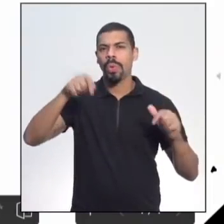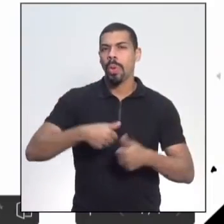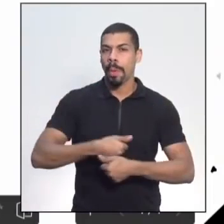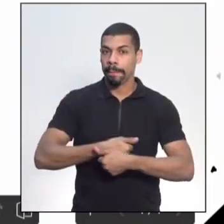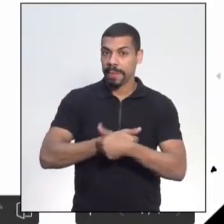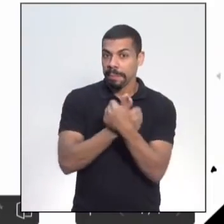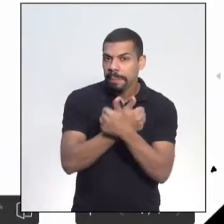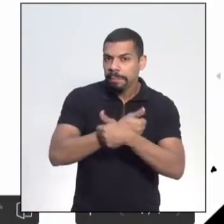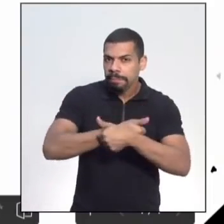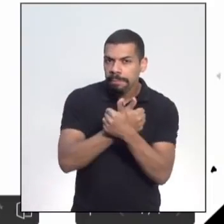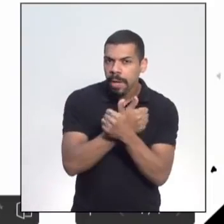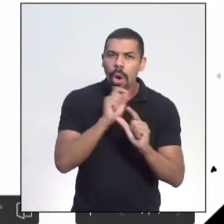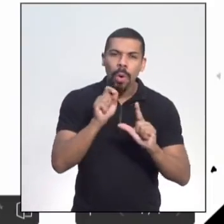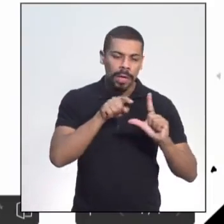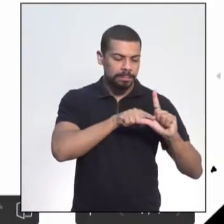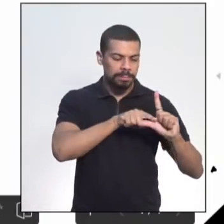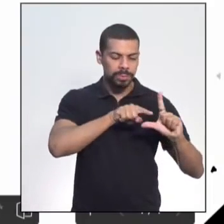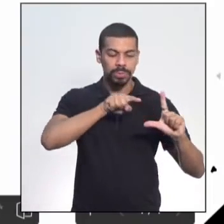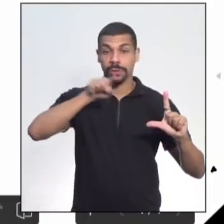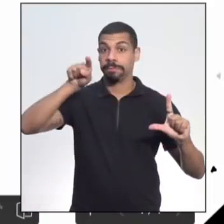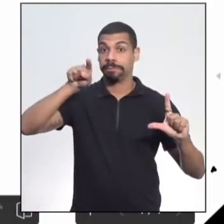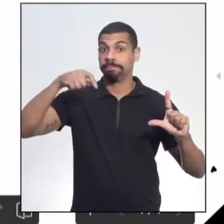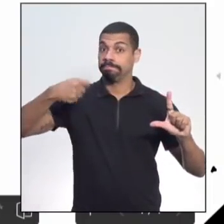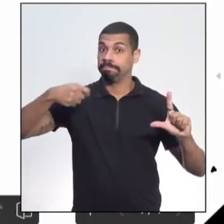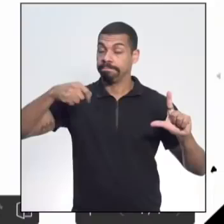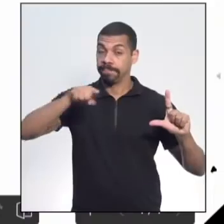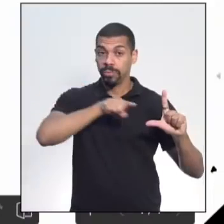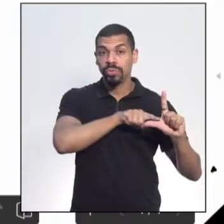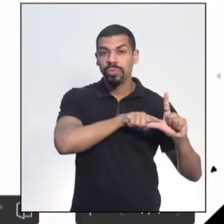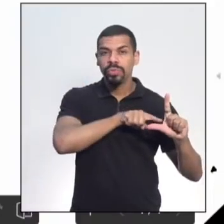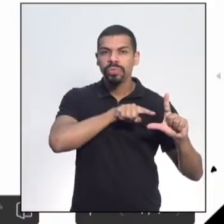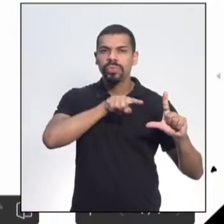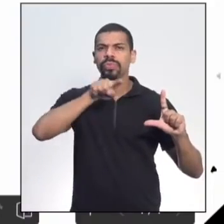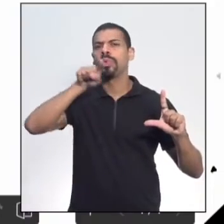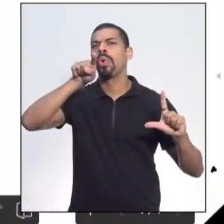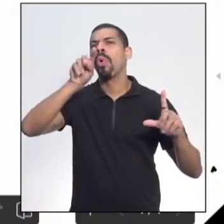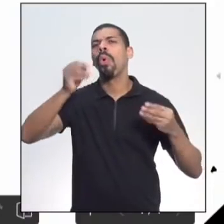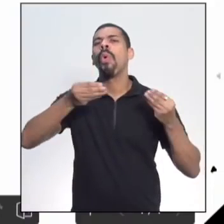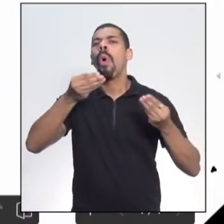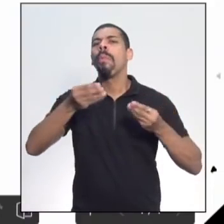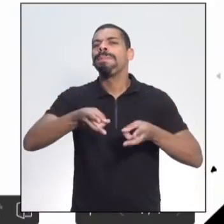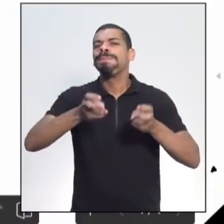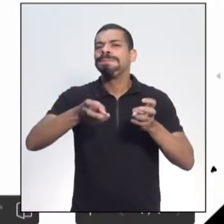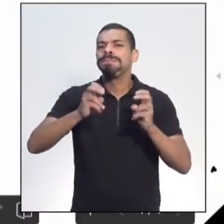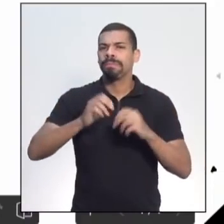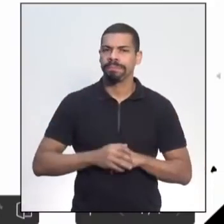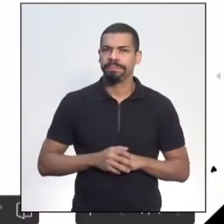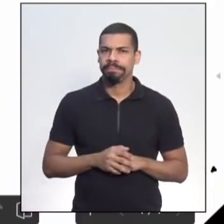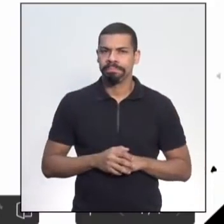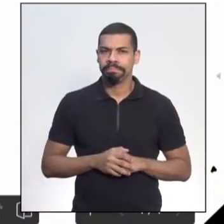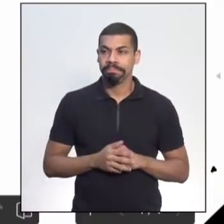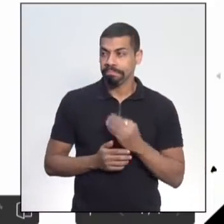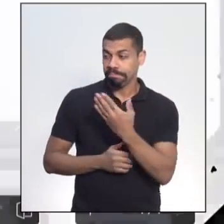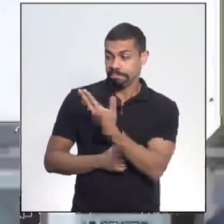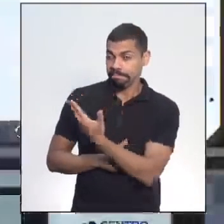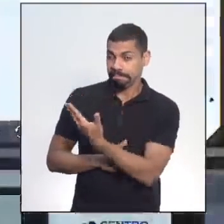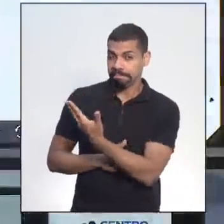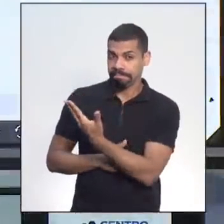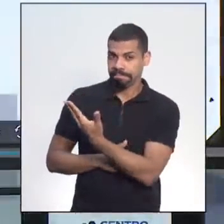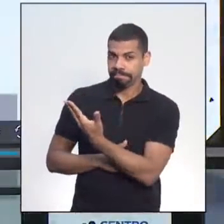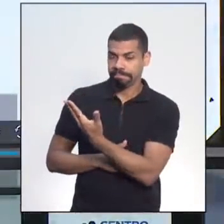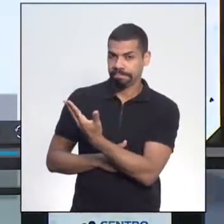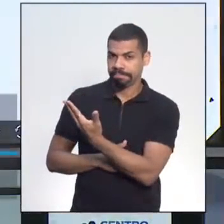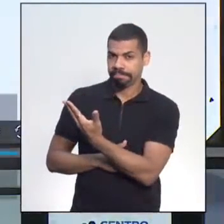que é uma reta, para ser crescente, esse gráfico tem que estar subindo. Como que você vai observar isso? Então, percebam que o gráfico, você olhando